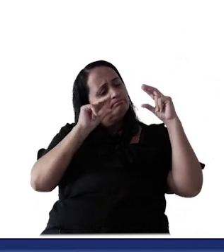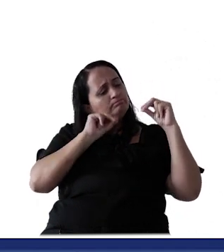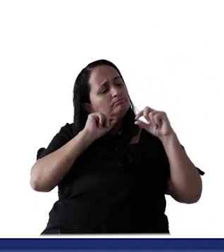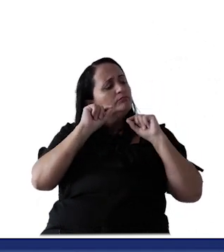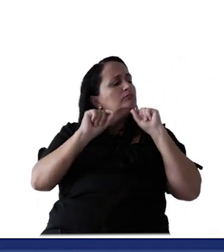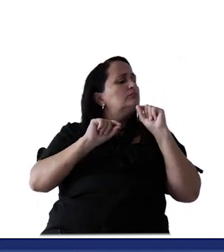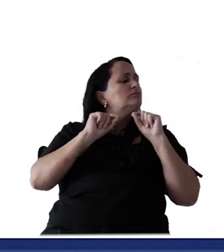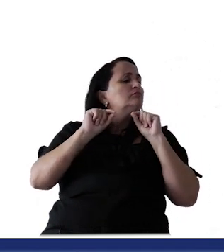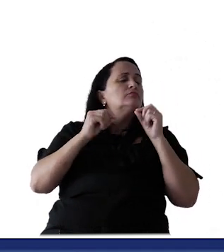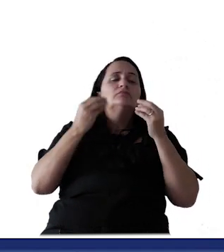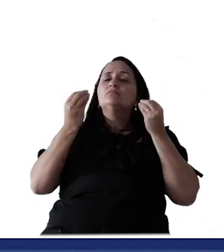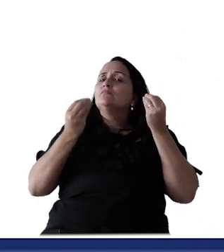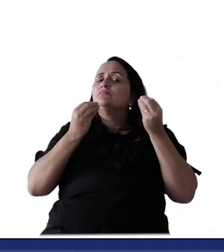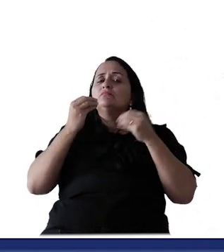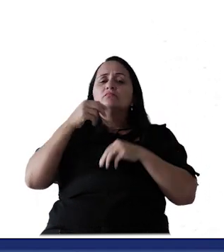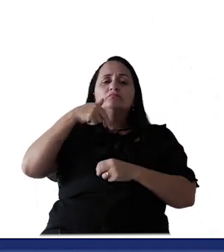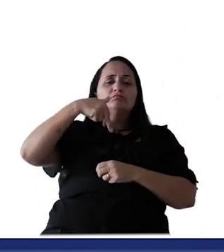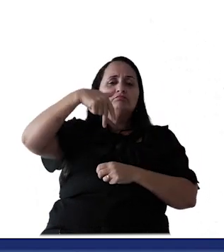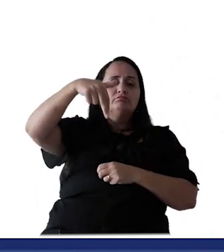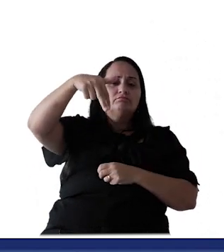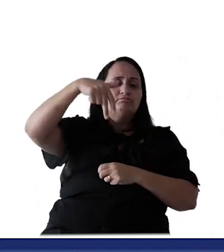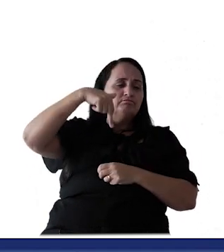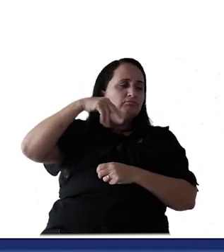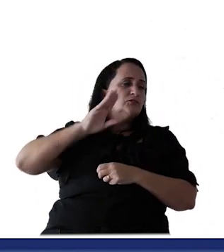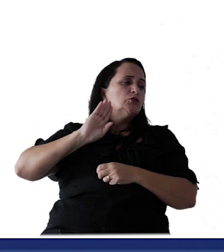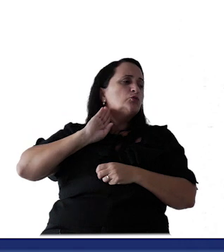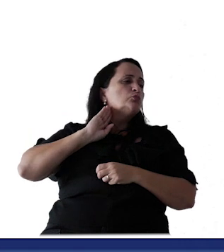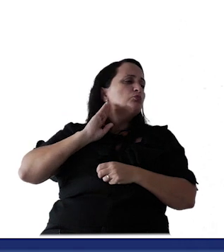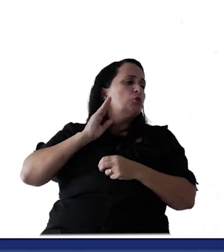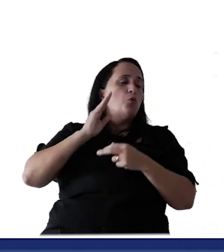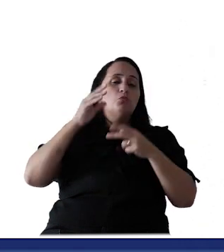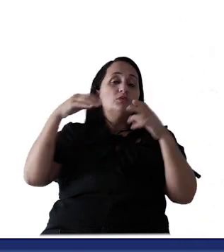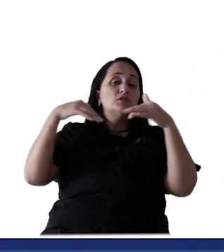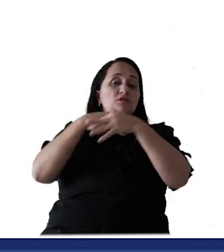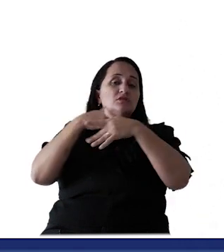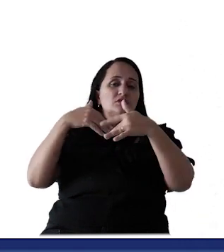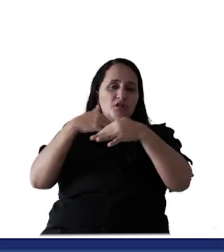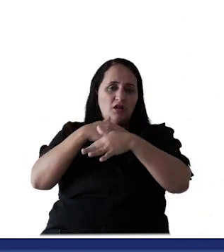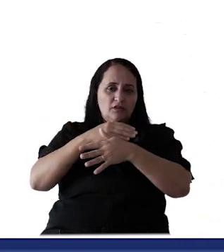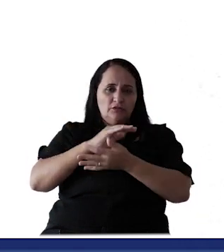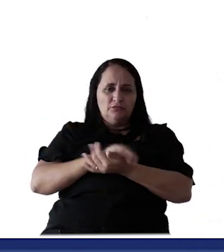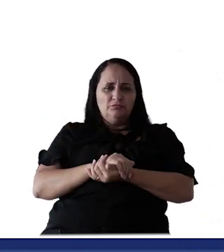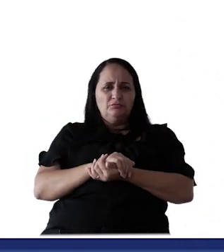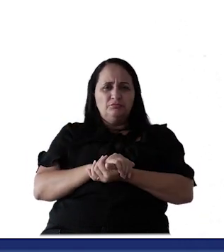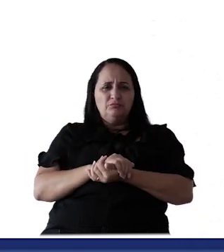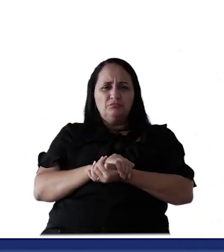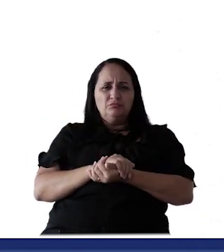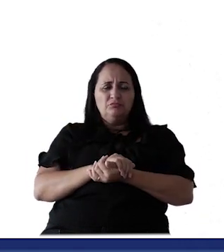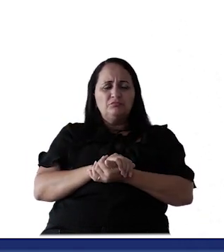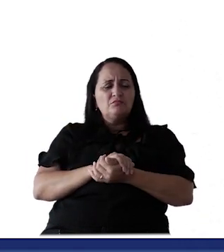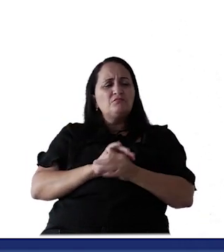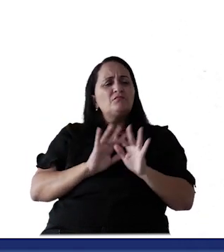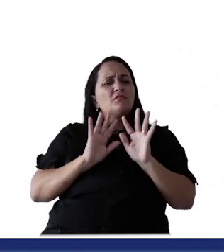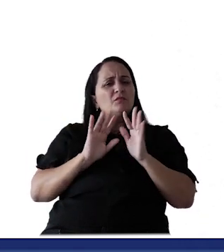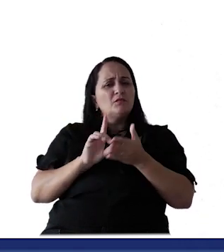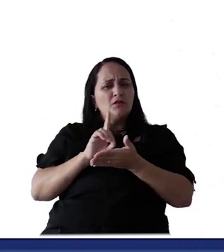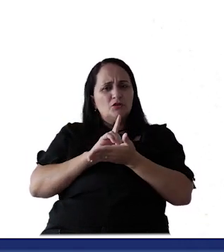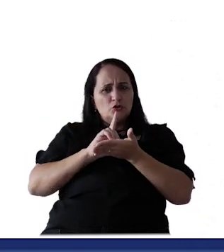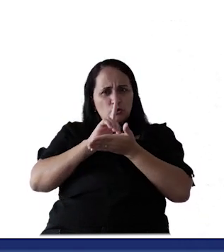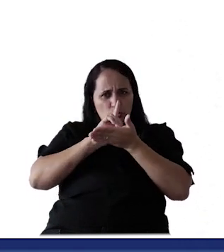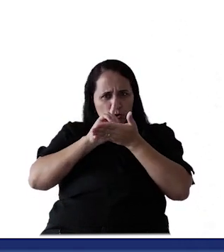sobre como se locomover dentro de uma cidade. E ela utiliza um